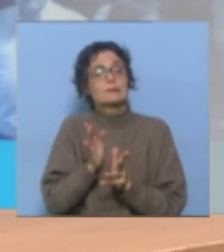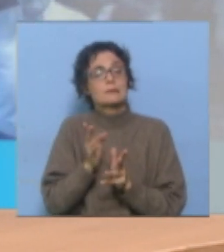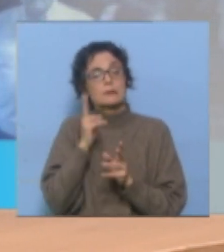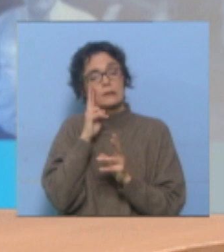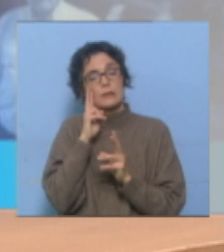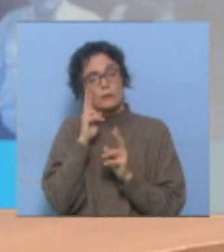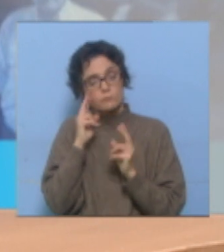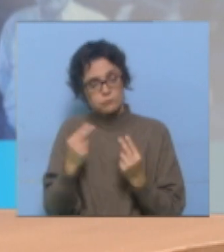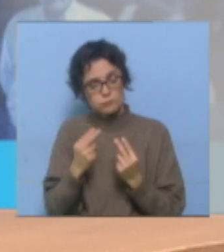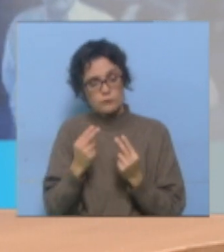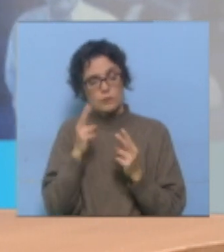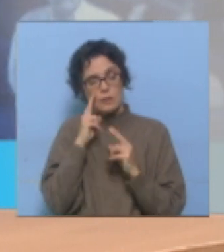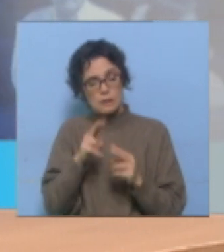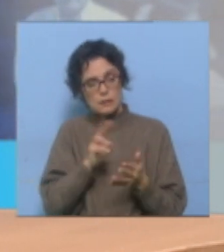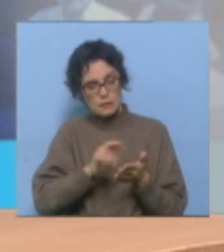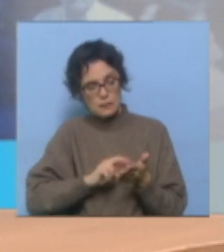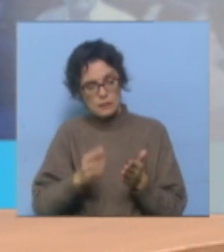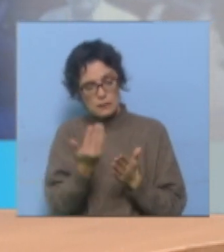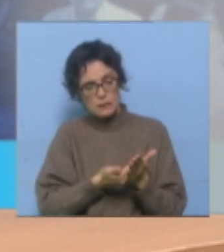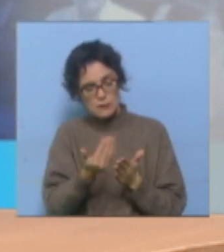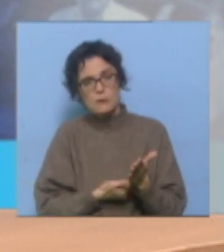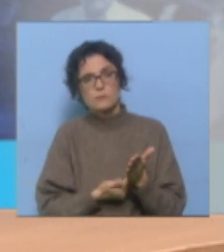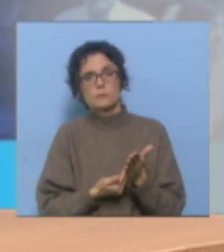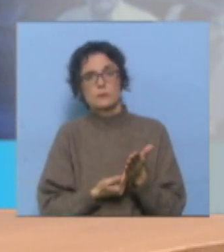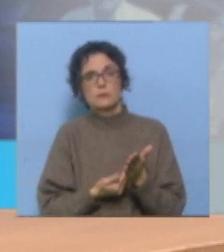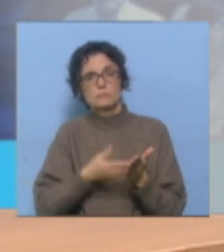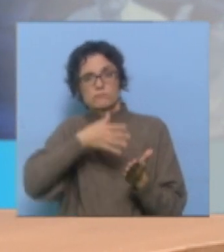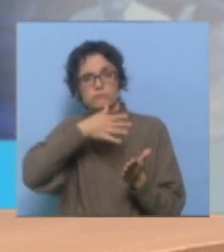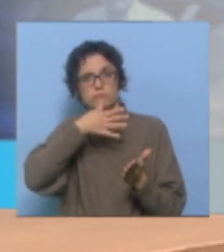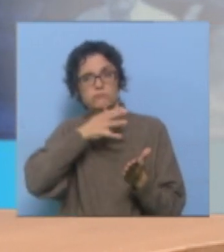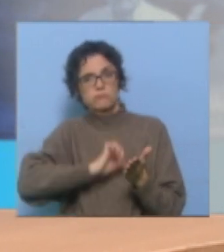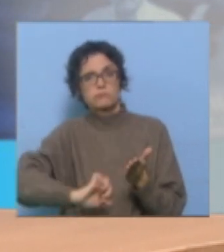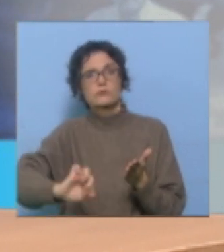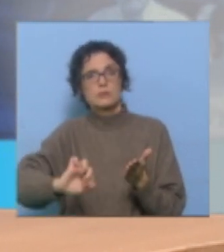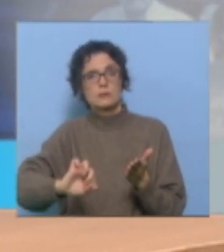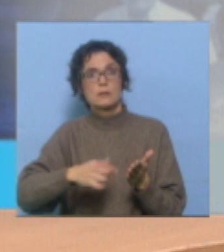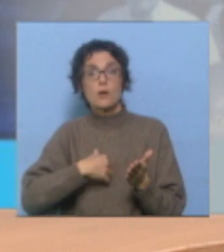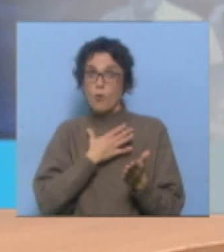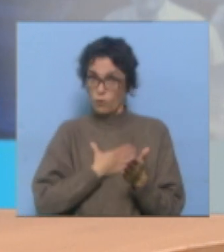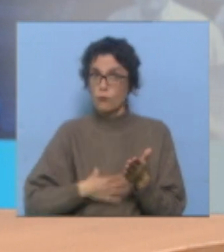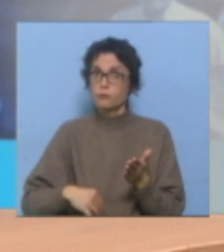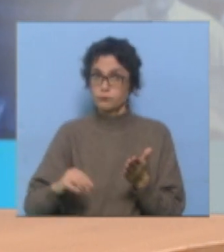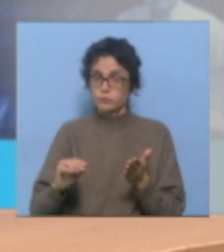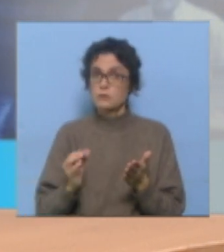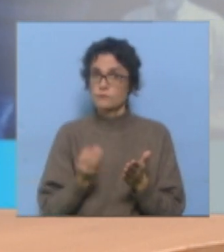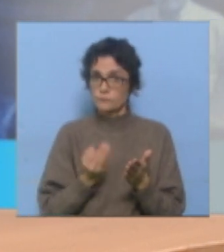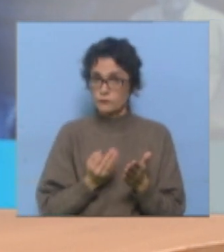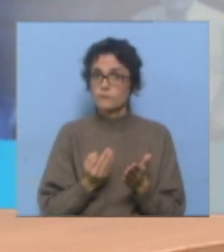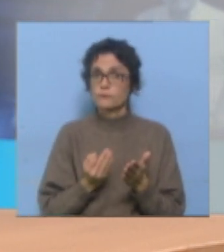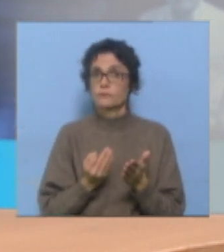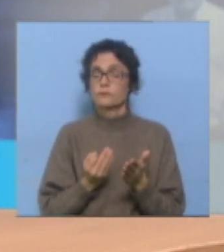textos escritos, sobre pronunciamentos. Eu gostaria de